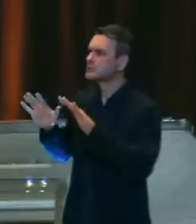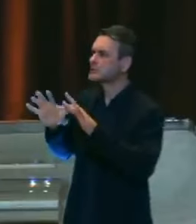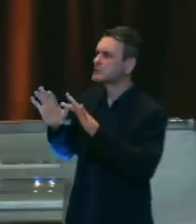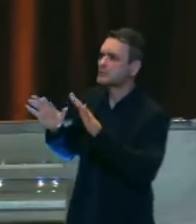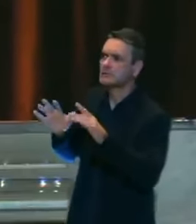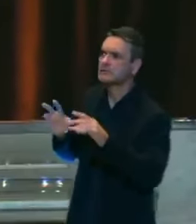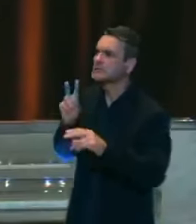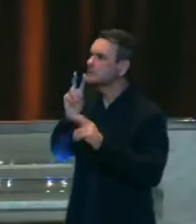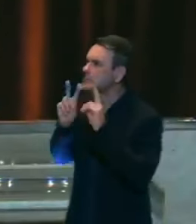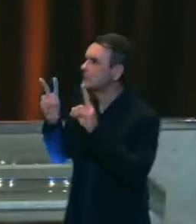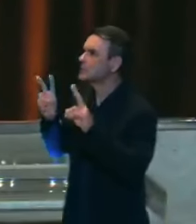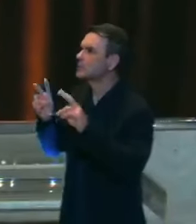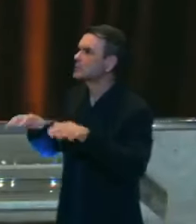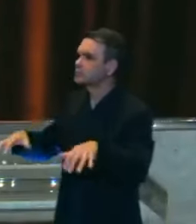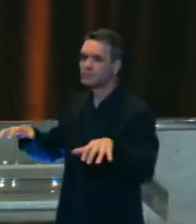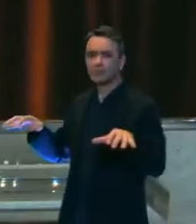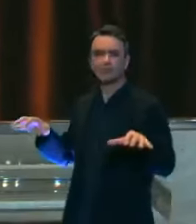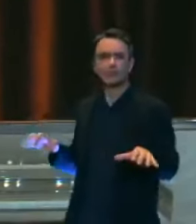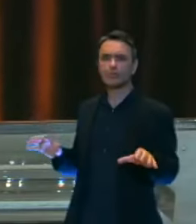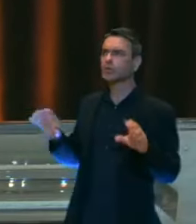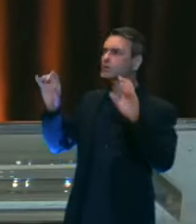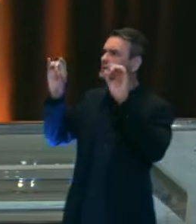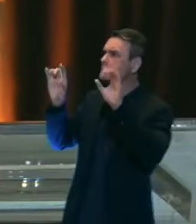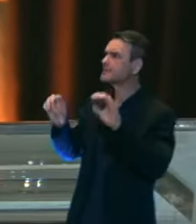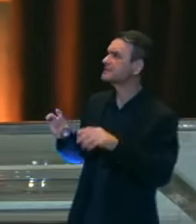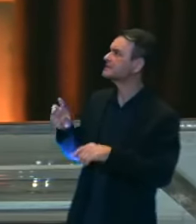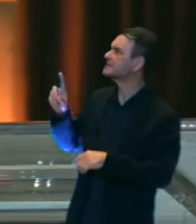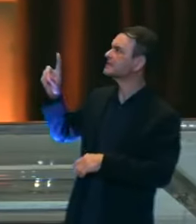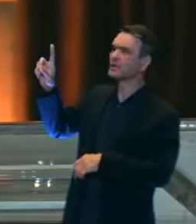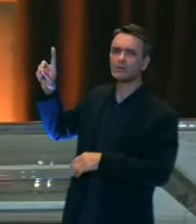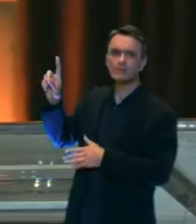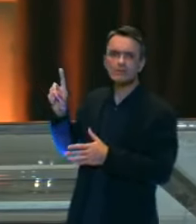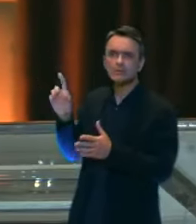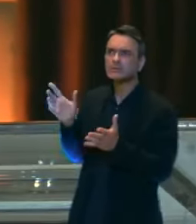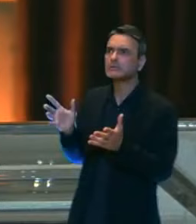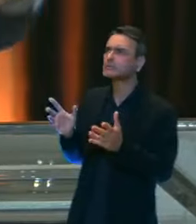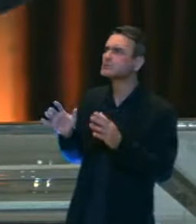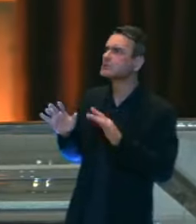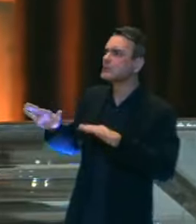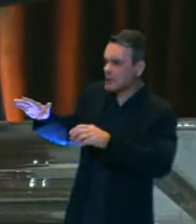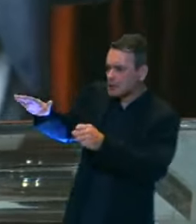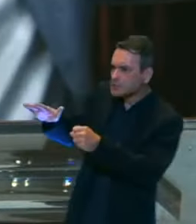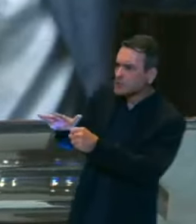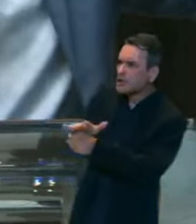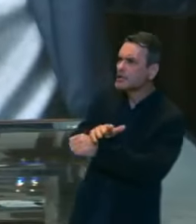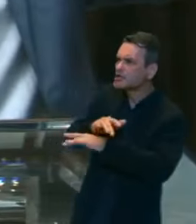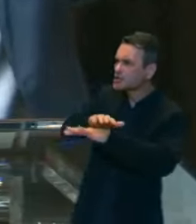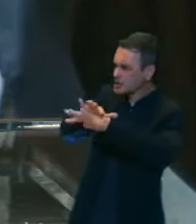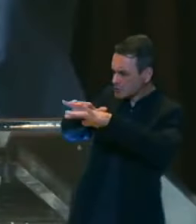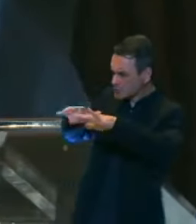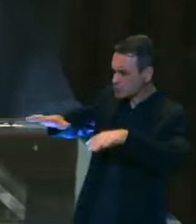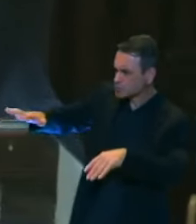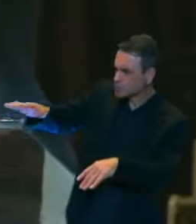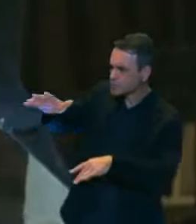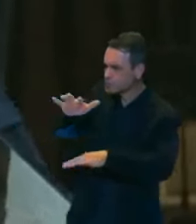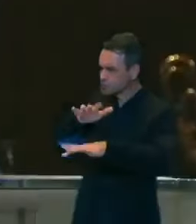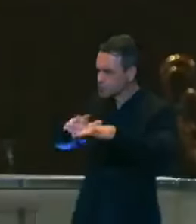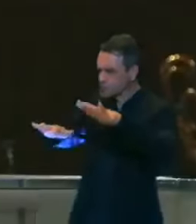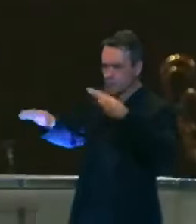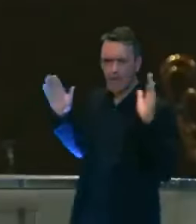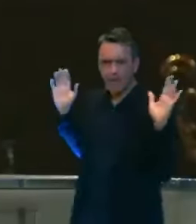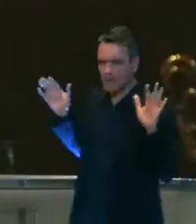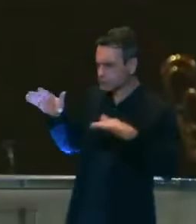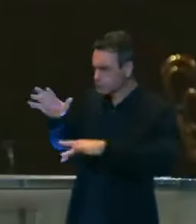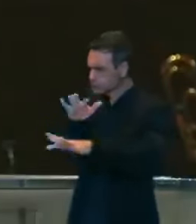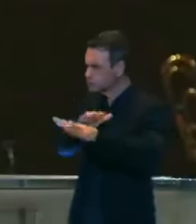vê o trono de Deus, e a aba das suas vestes enchem o templo, e ele vê os serafins dizendo: santo,